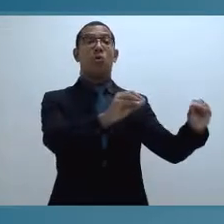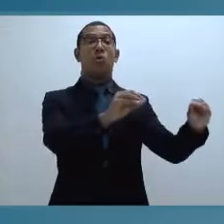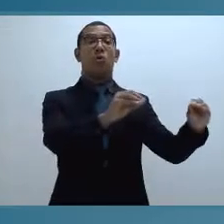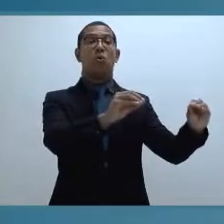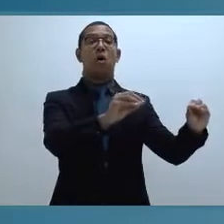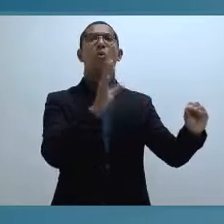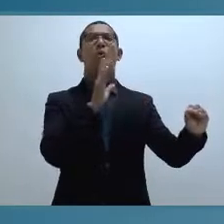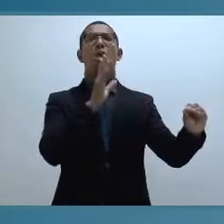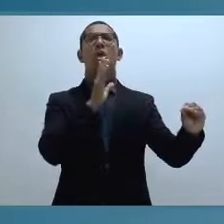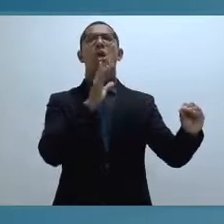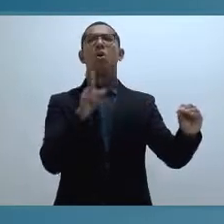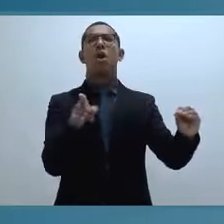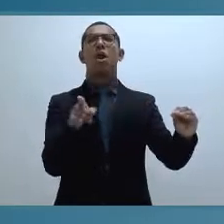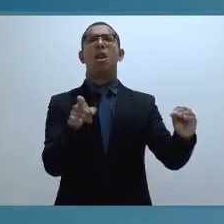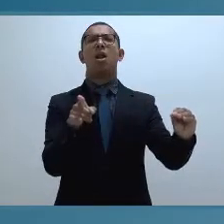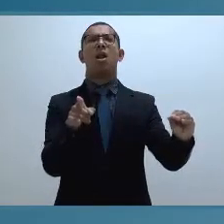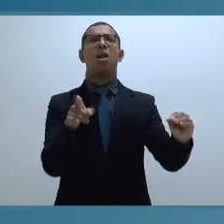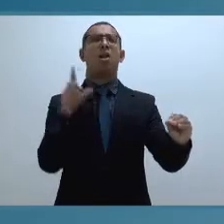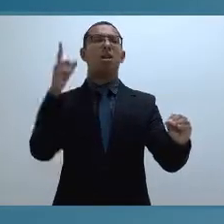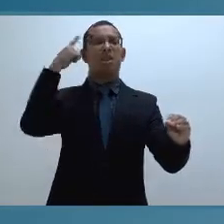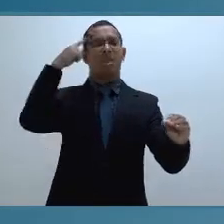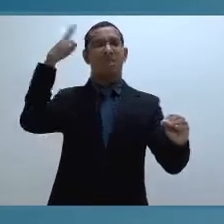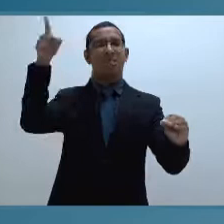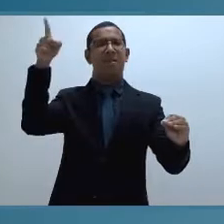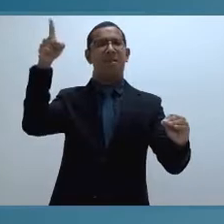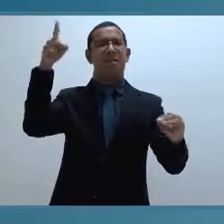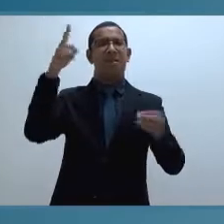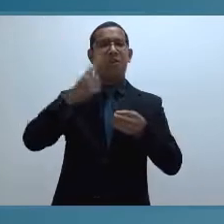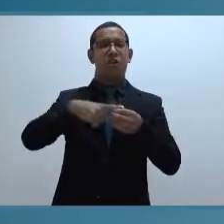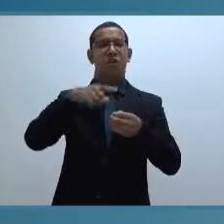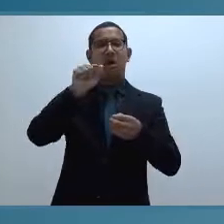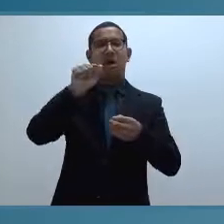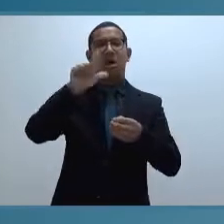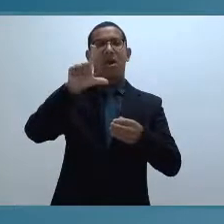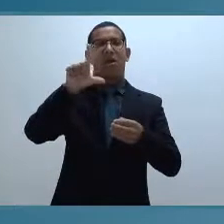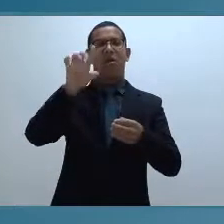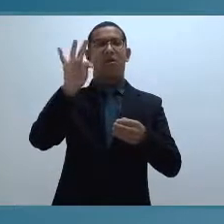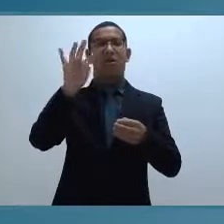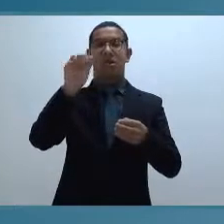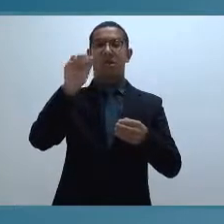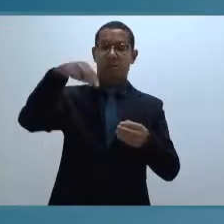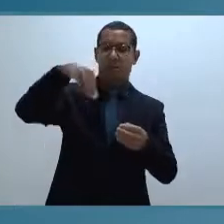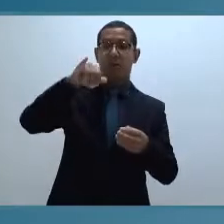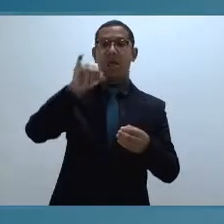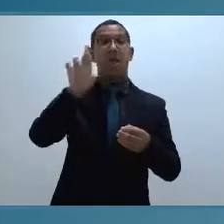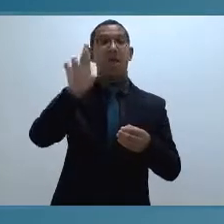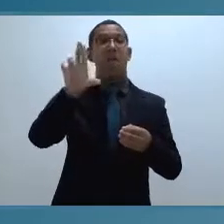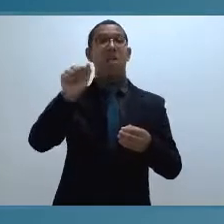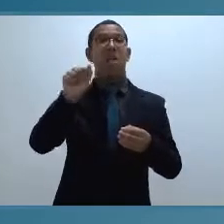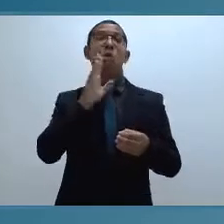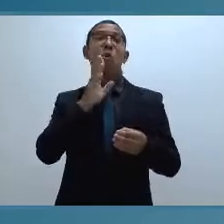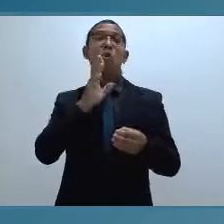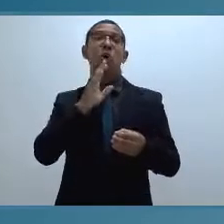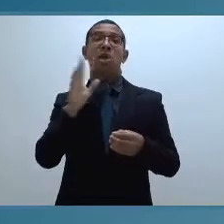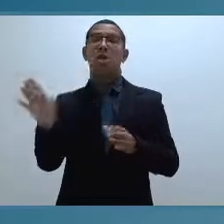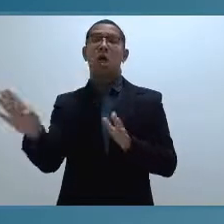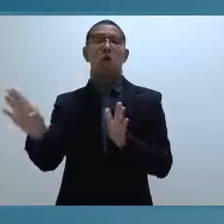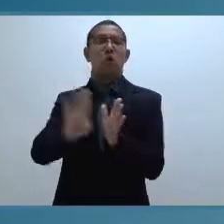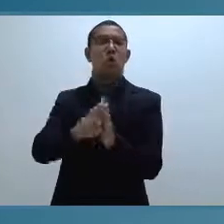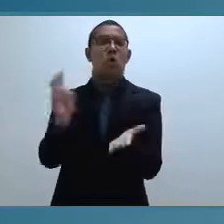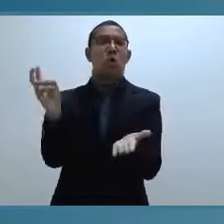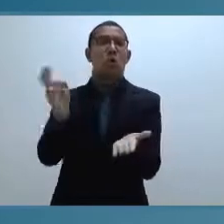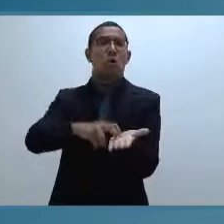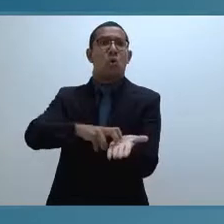em Altamira, no sábado, fazendo correição, ela chegou cedo em Altamira para resolver um problema e disse